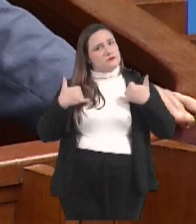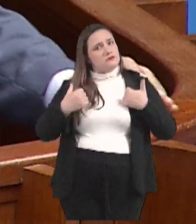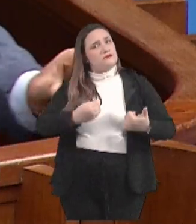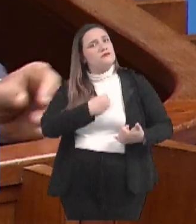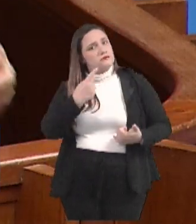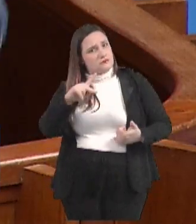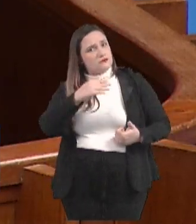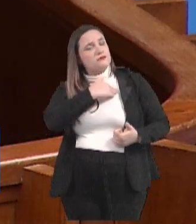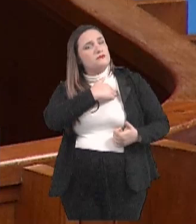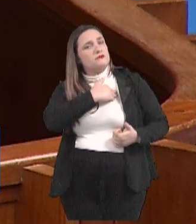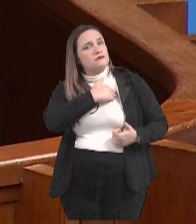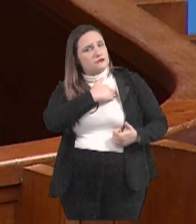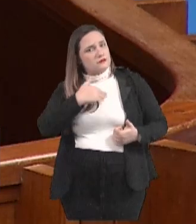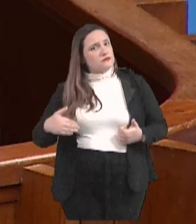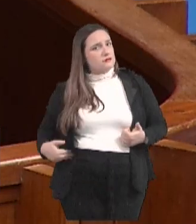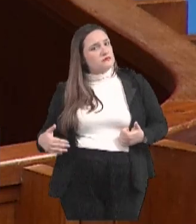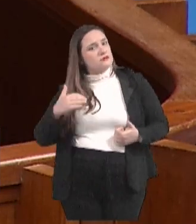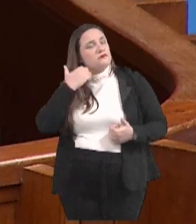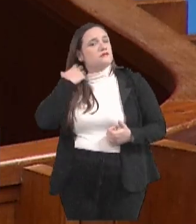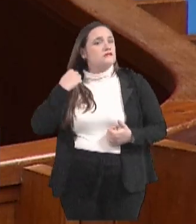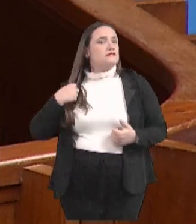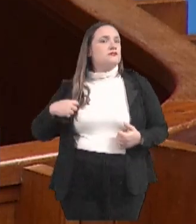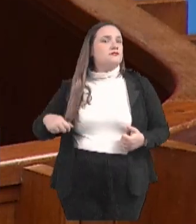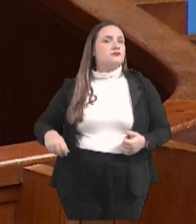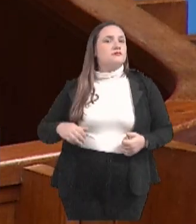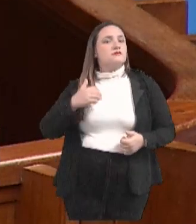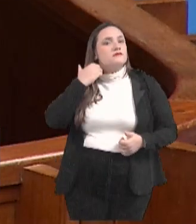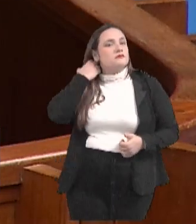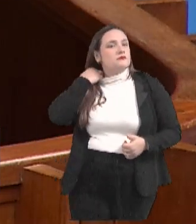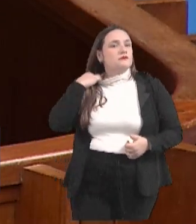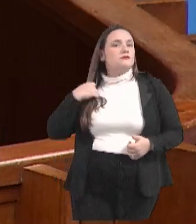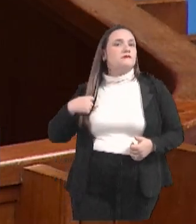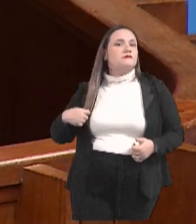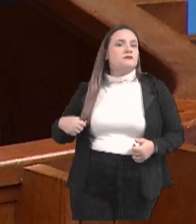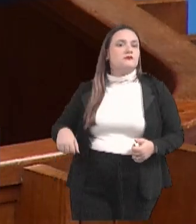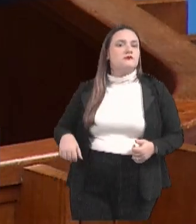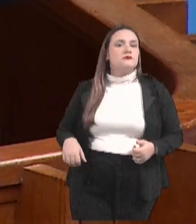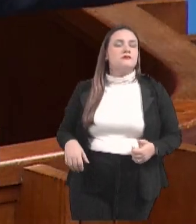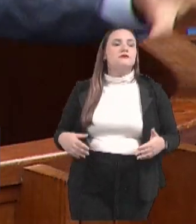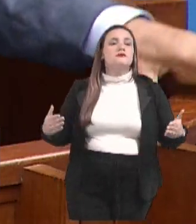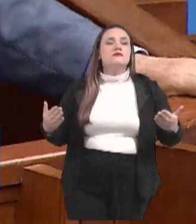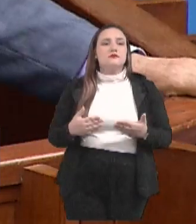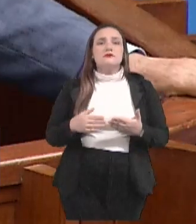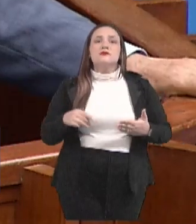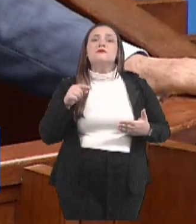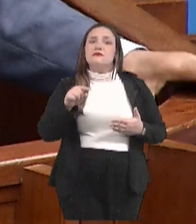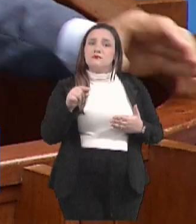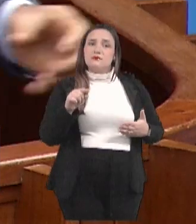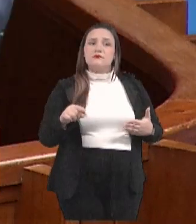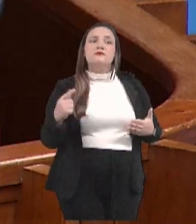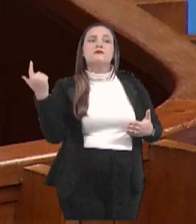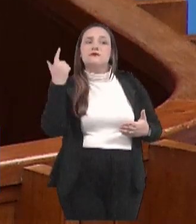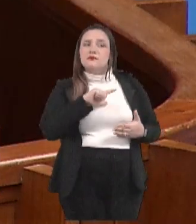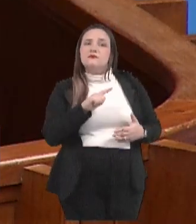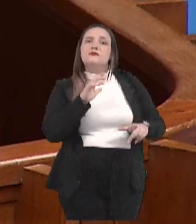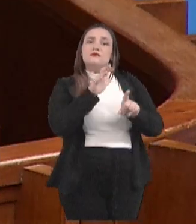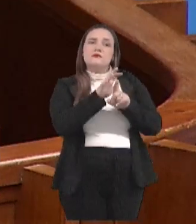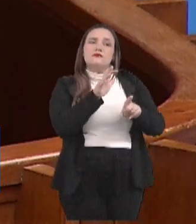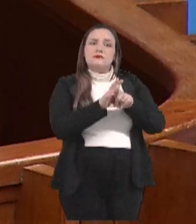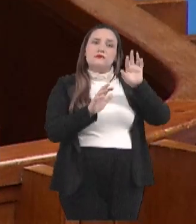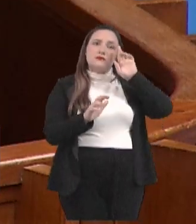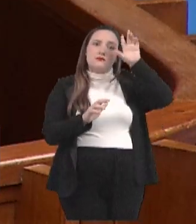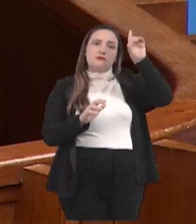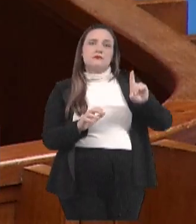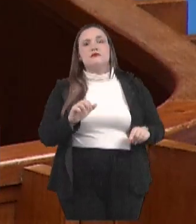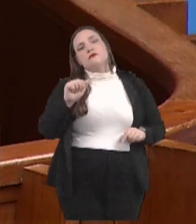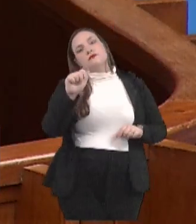certo? E hoje você tem a secretaria ou a diretoria da HR, que é onde está esses